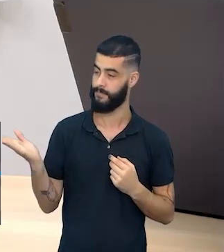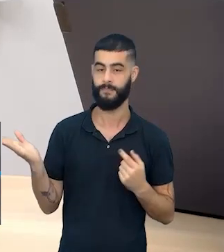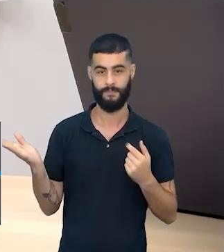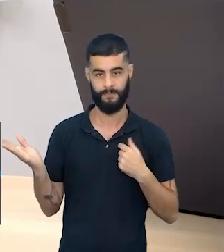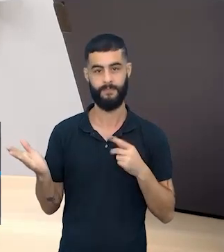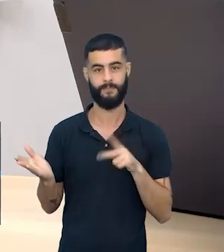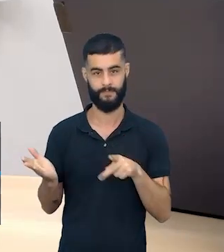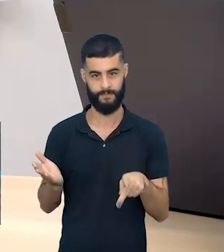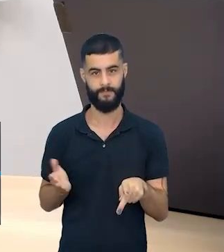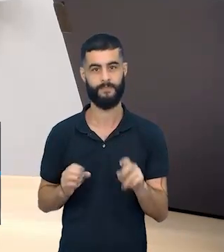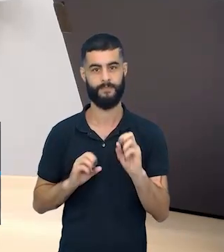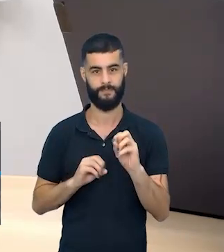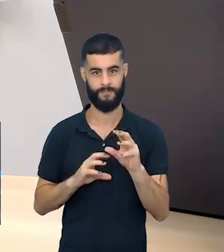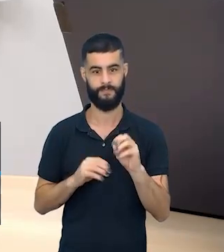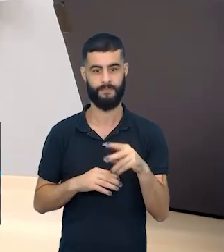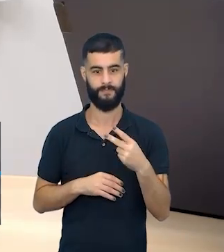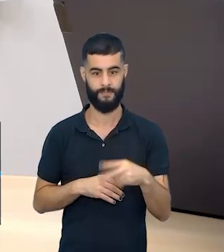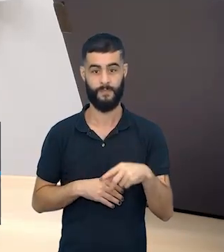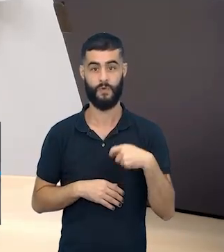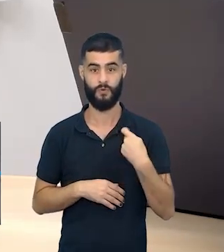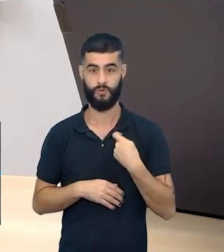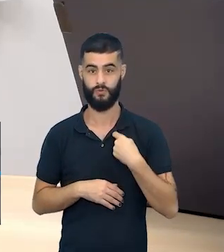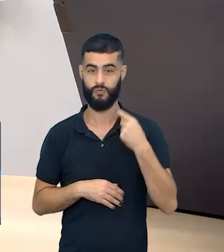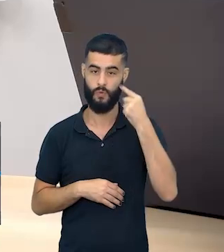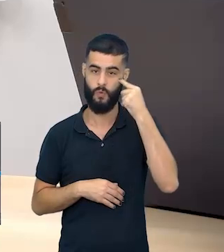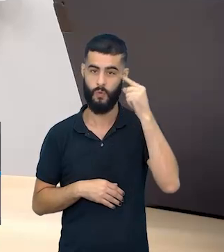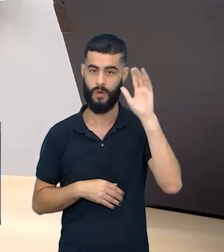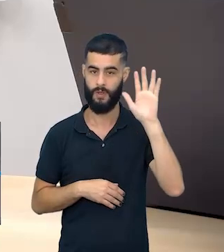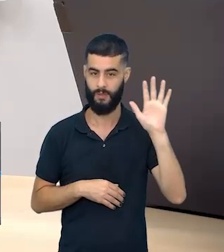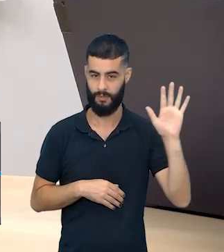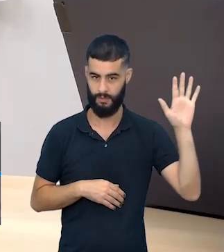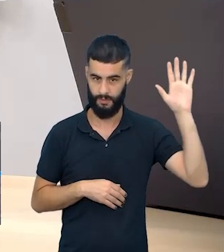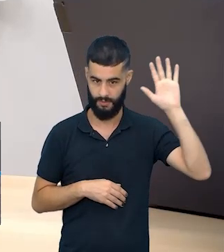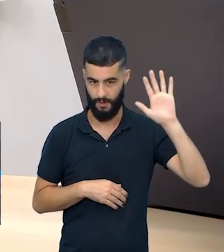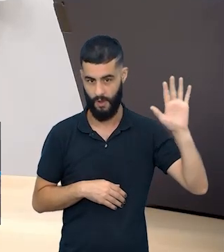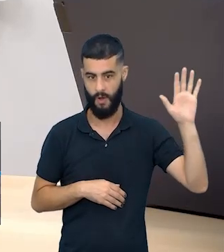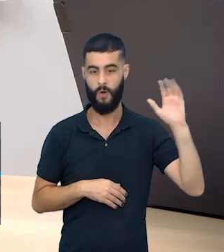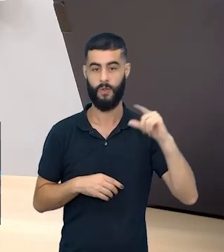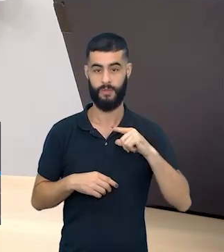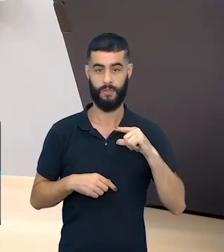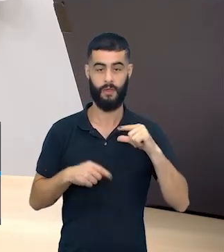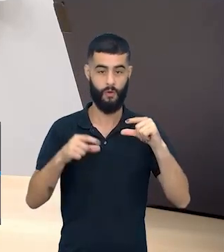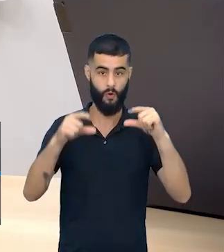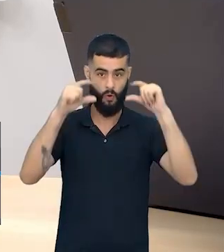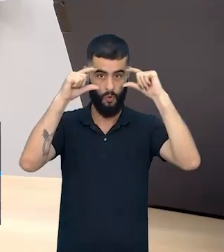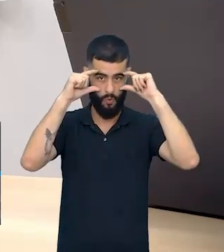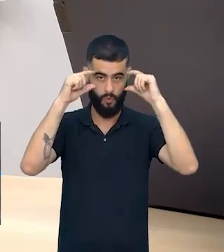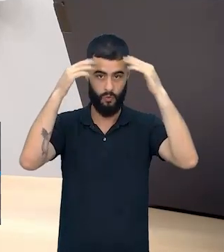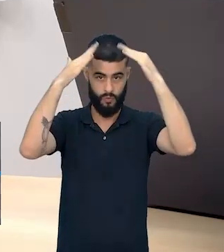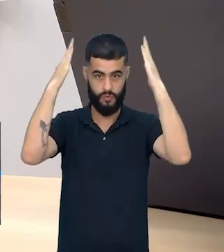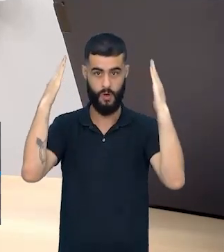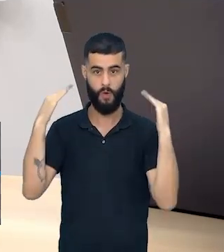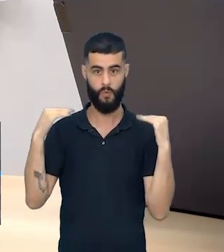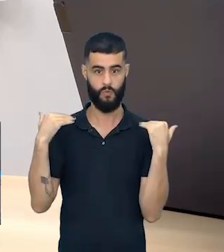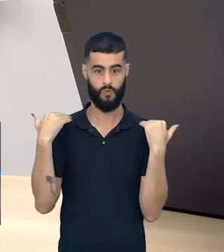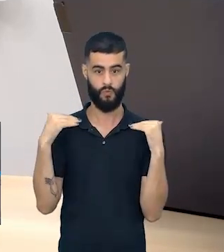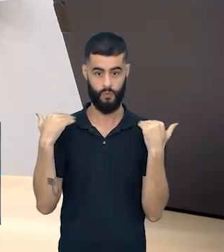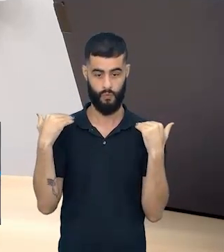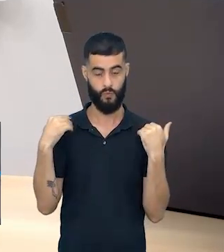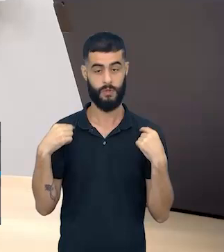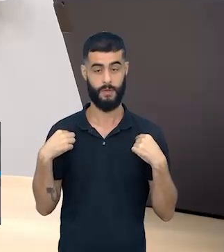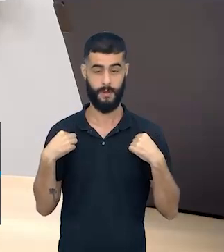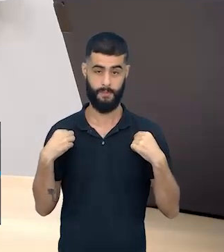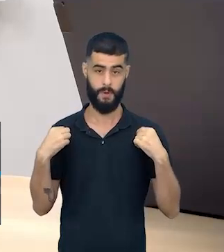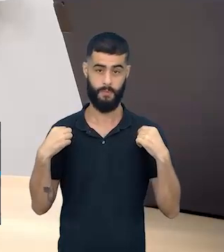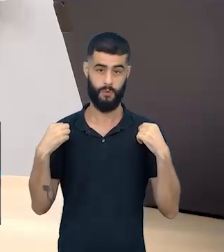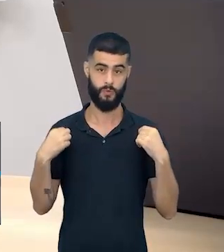Natureza. Sou oriental, hoje estou usando óculos, meu cabelo é na altura do ombro. Estou vestindo, então, uma blusa